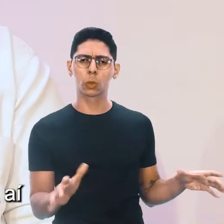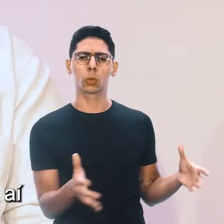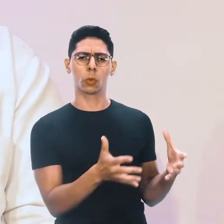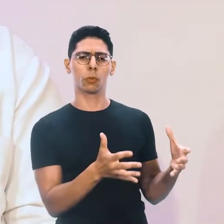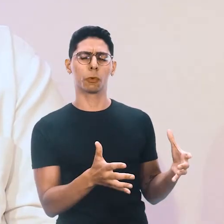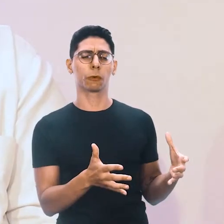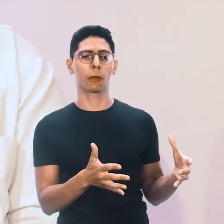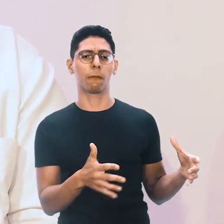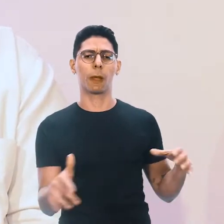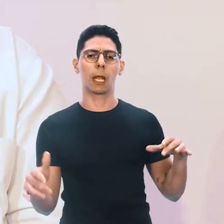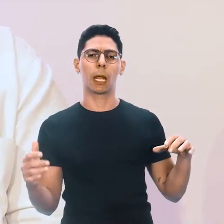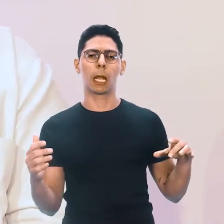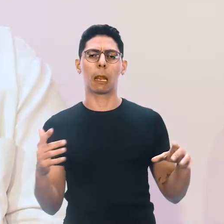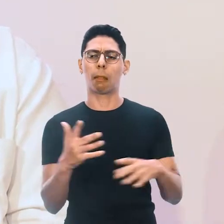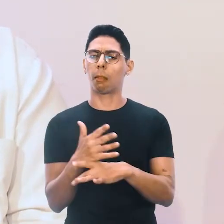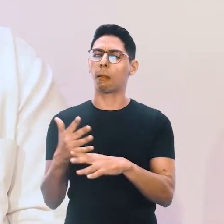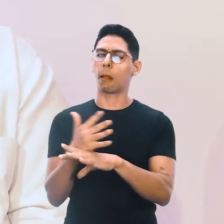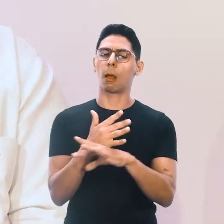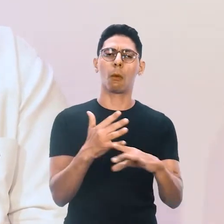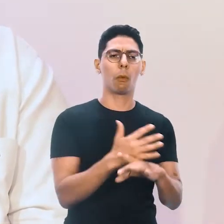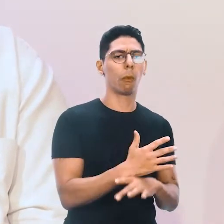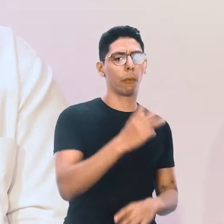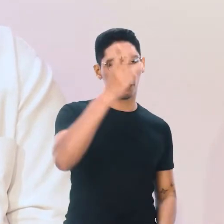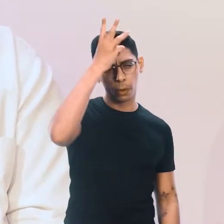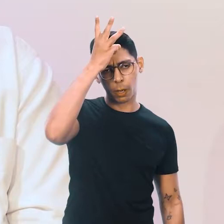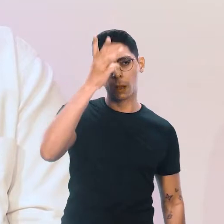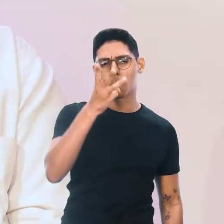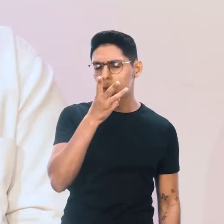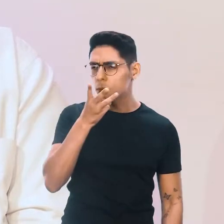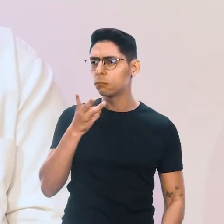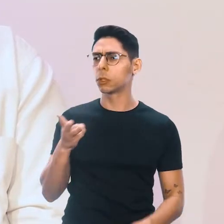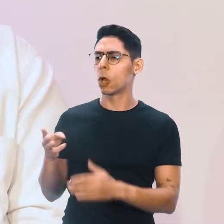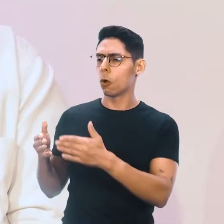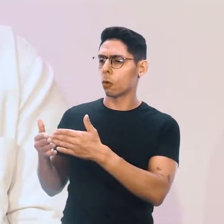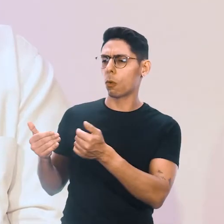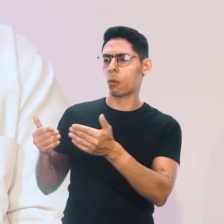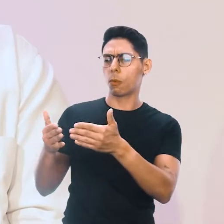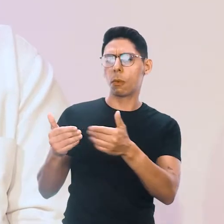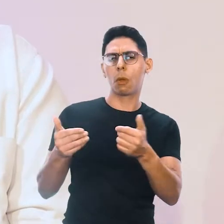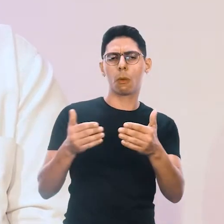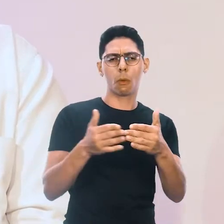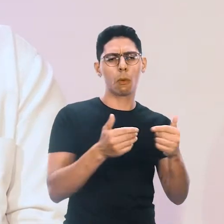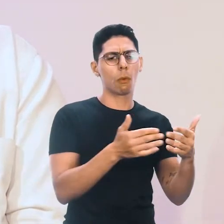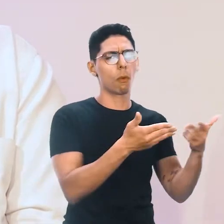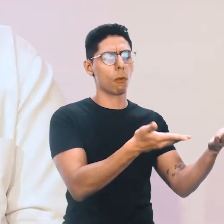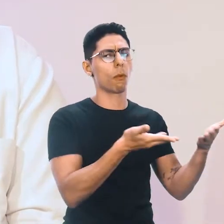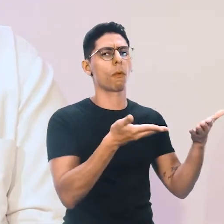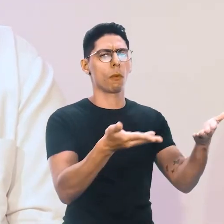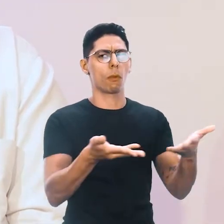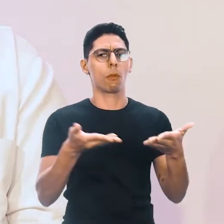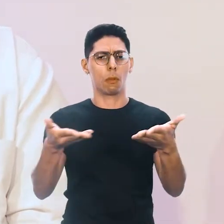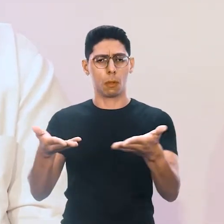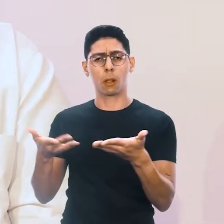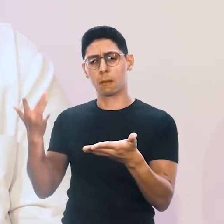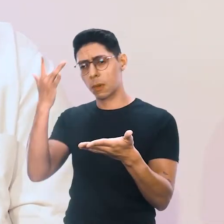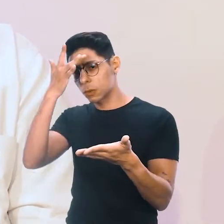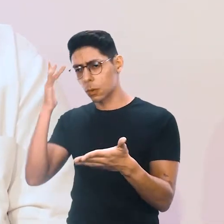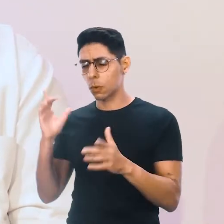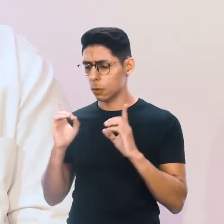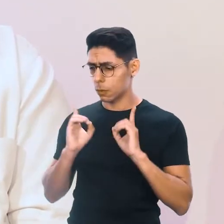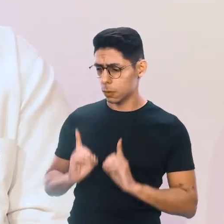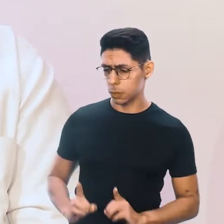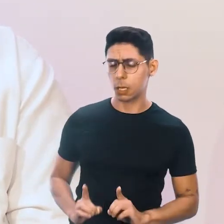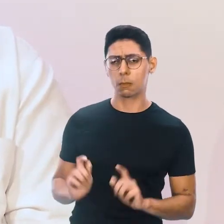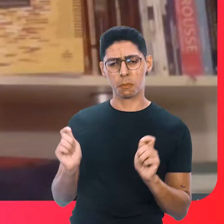pela rua aí com essa perua, arregimentando pessoa com deficiência para a luta, ó.